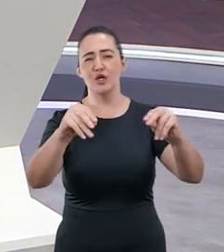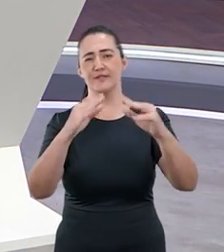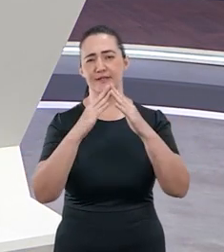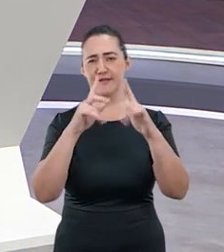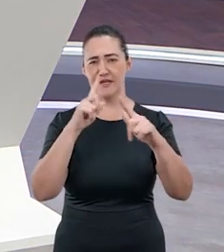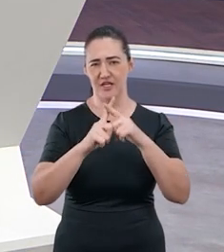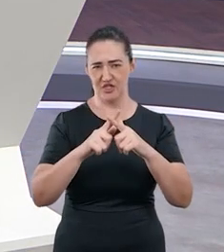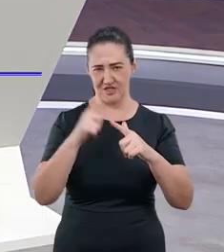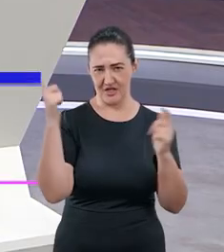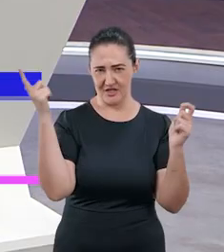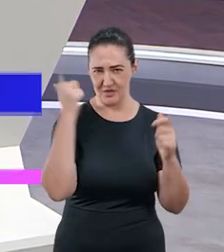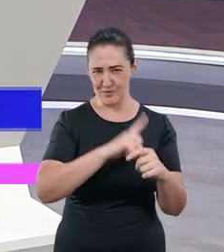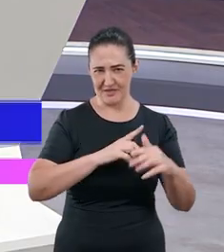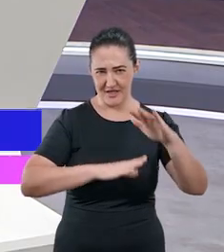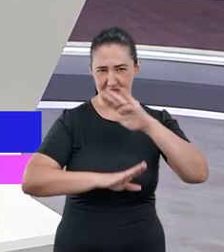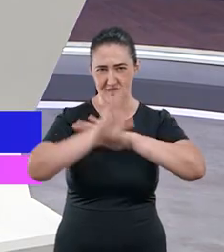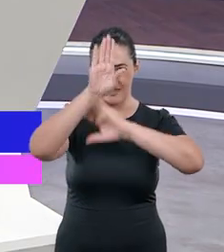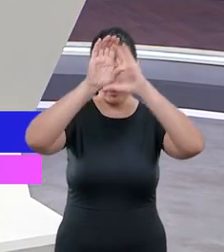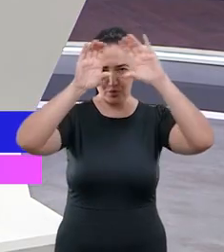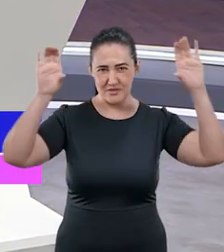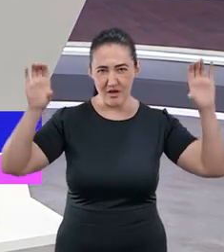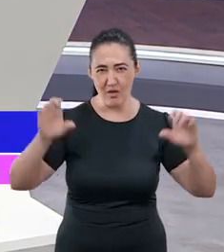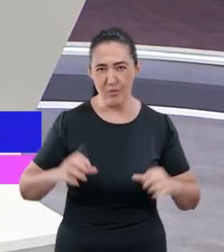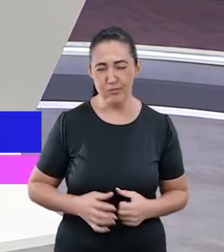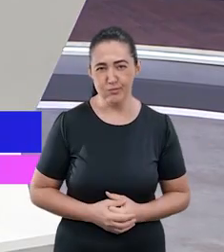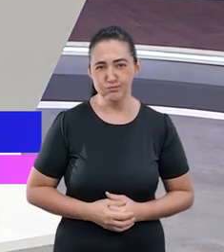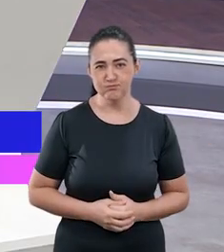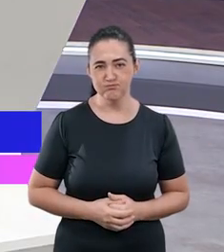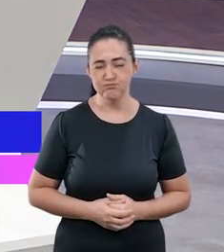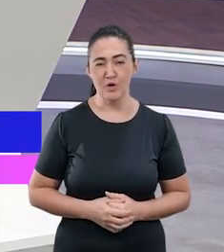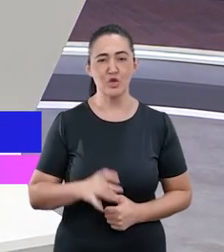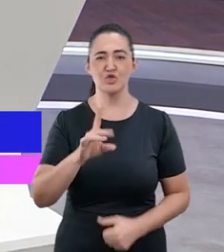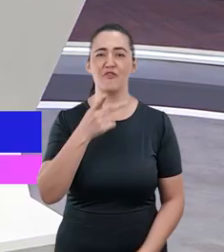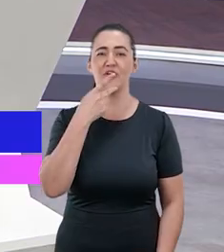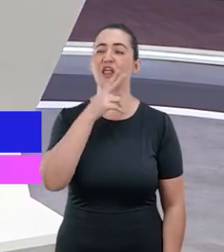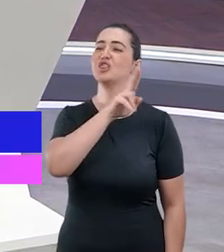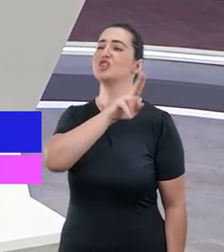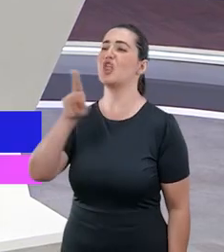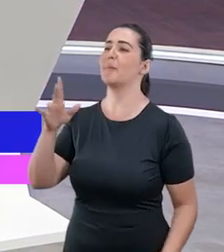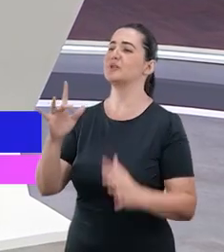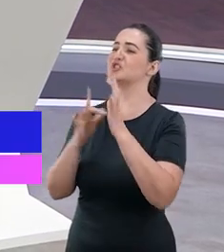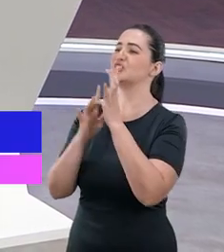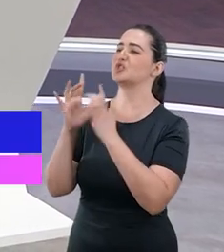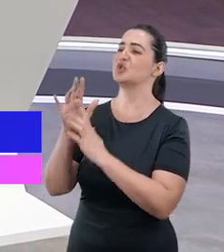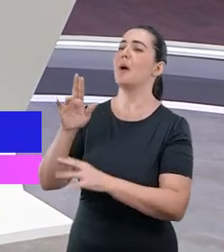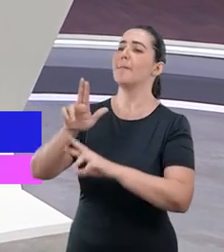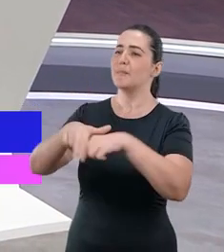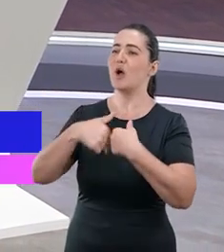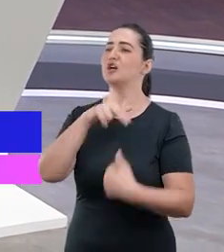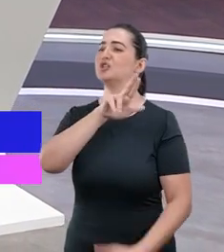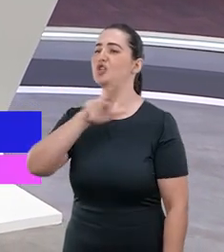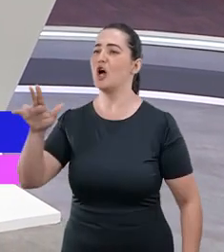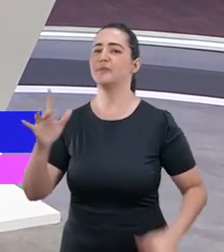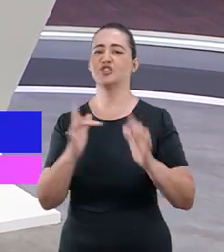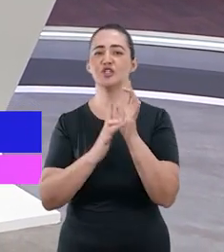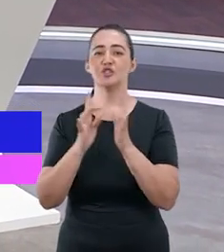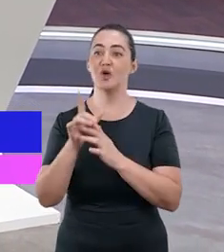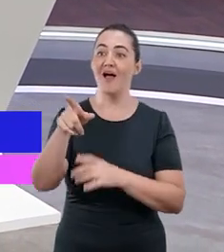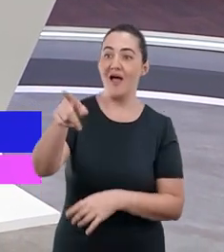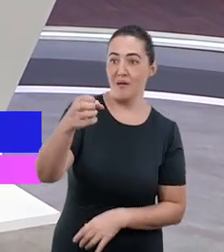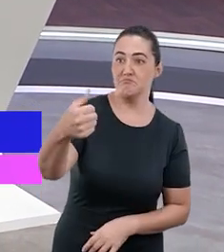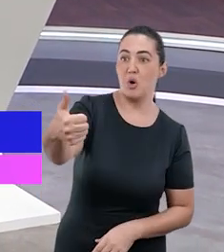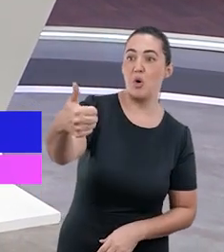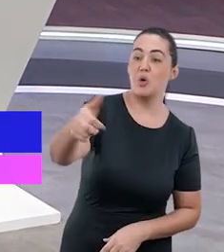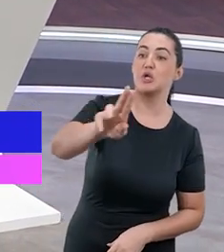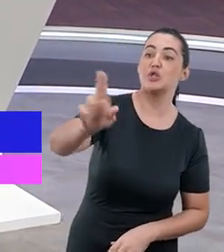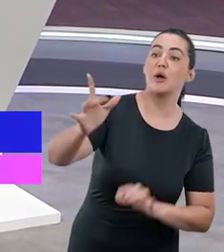que levam para o céu? Basta dizer o nome de Jesus isso seria suficiente para